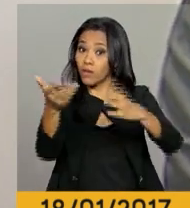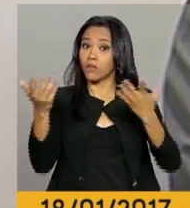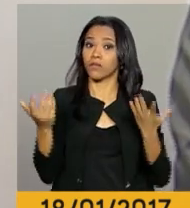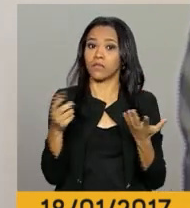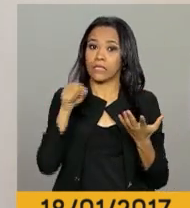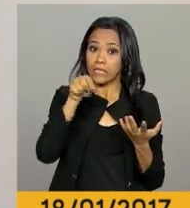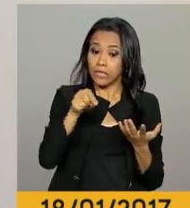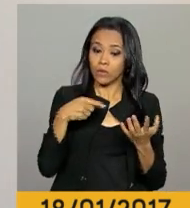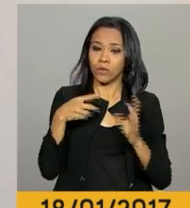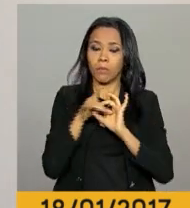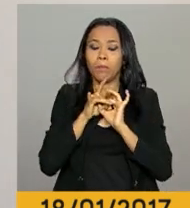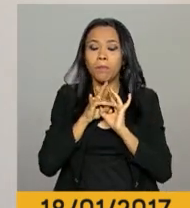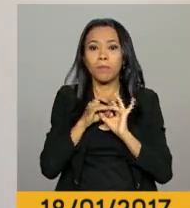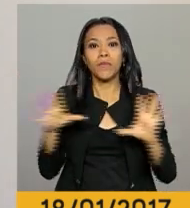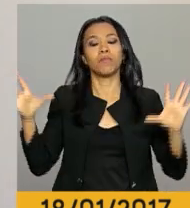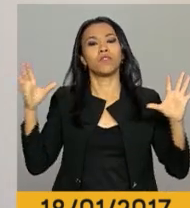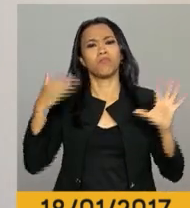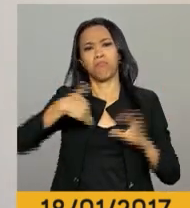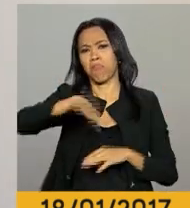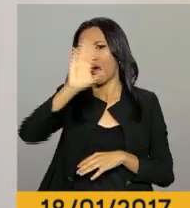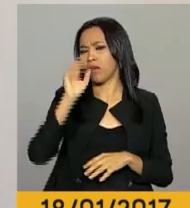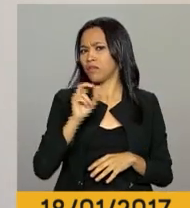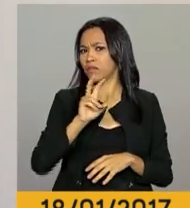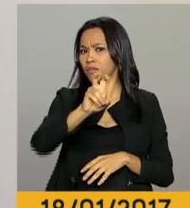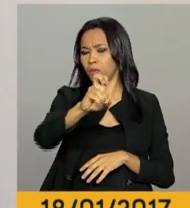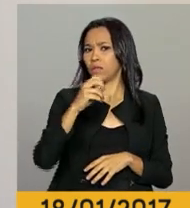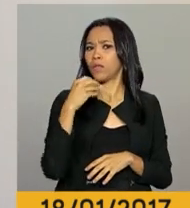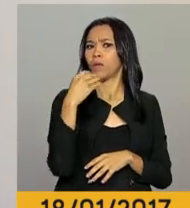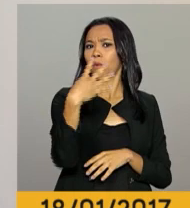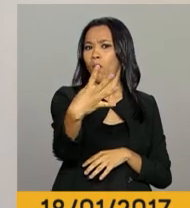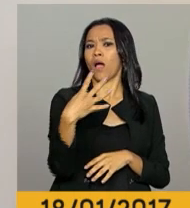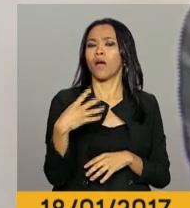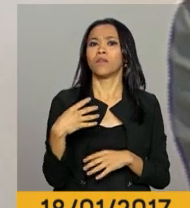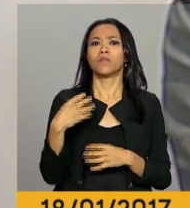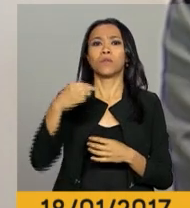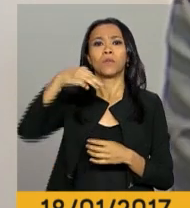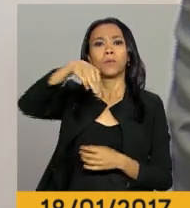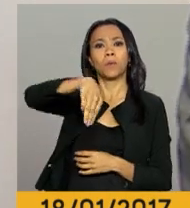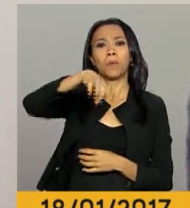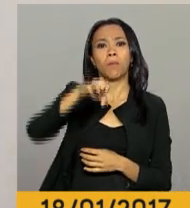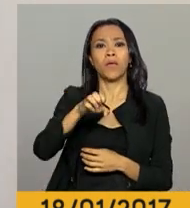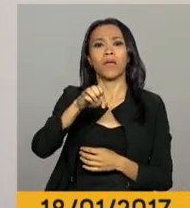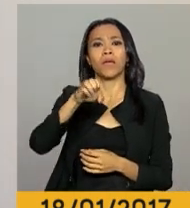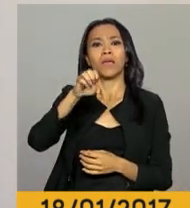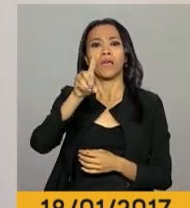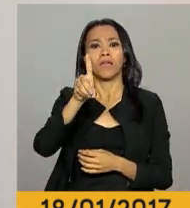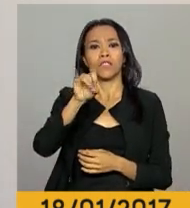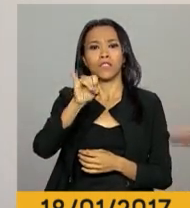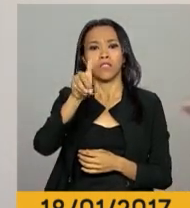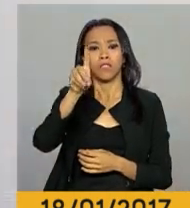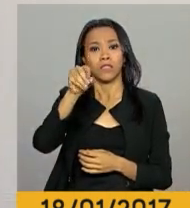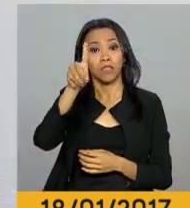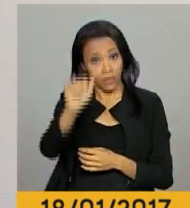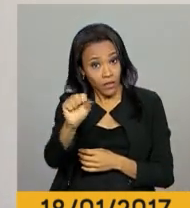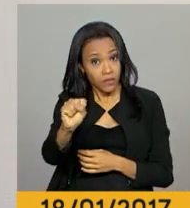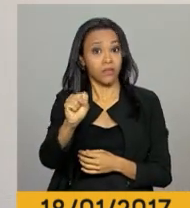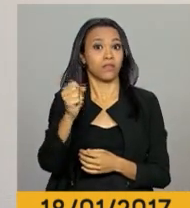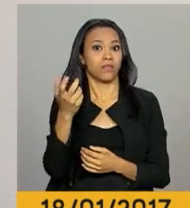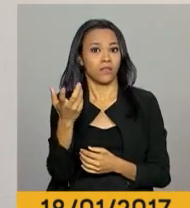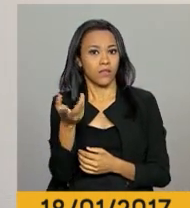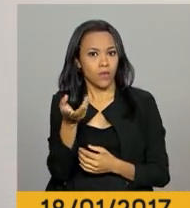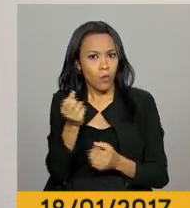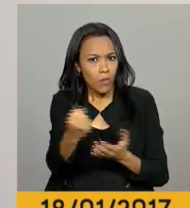permitiu eh mais de 54 medidas que foram tomadas ao longo desse período com apoio